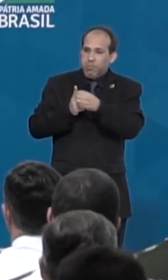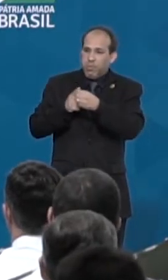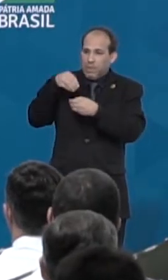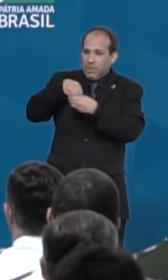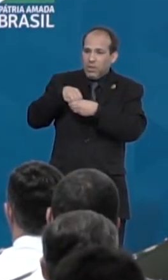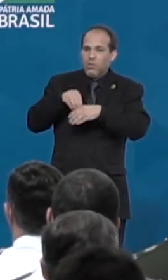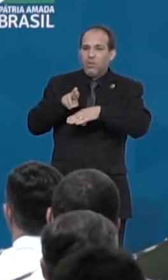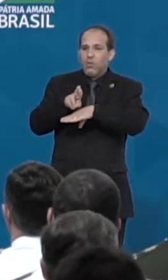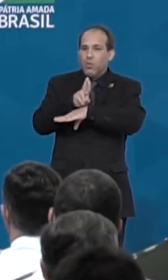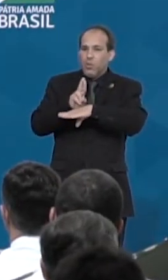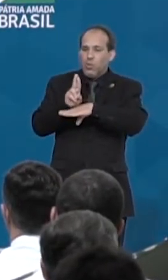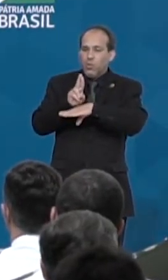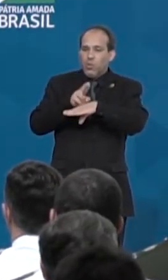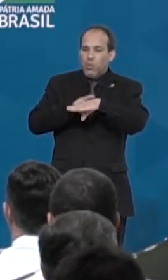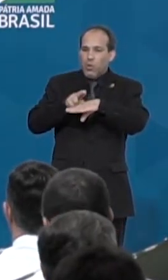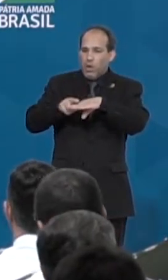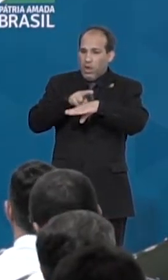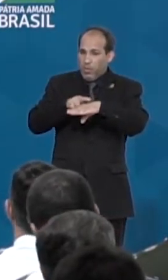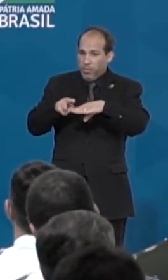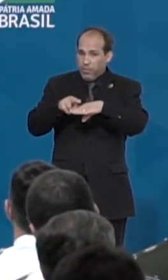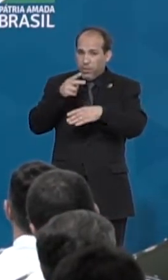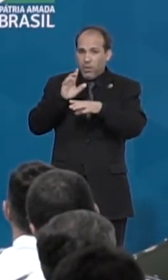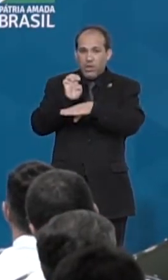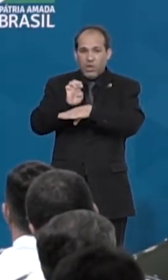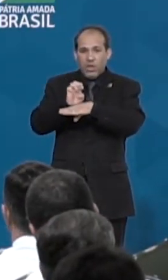Roraima. Reconheço também,